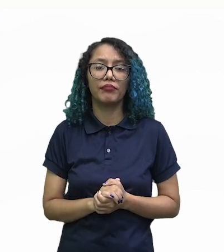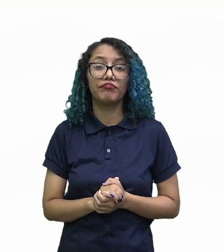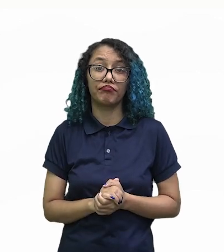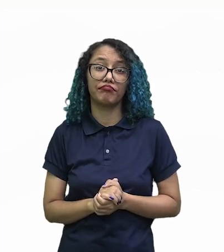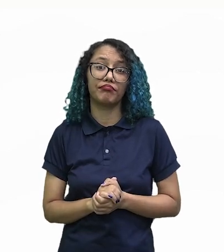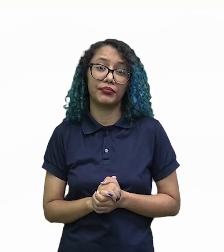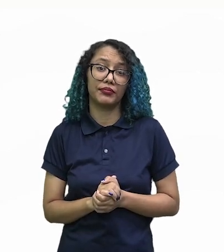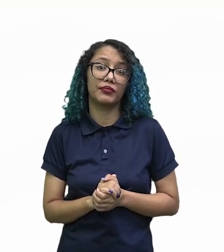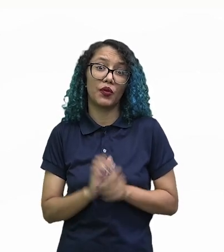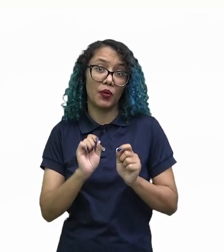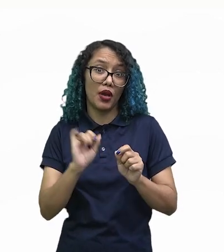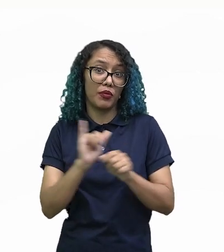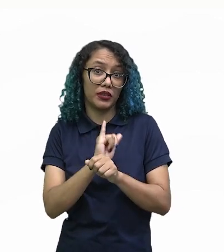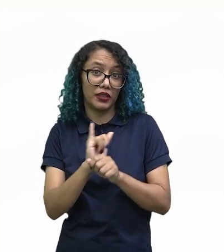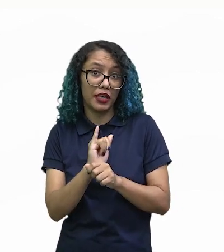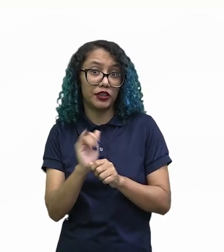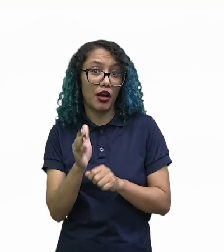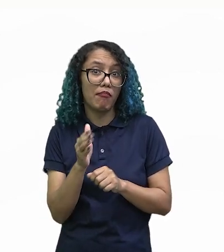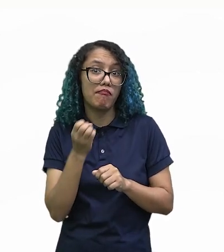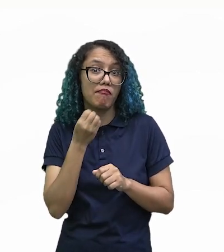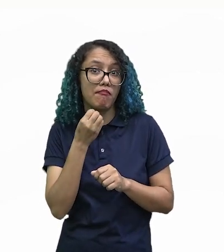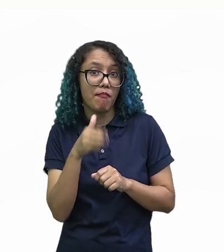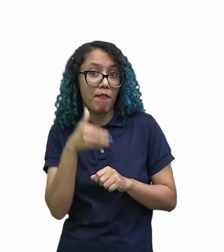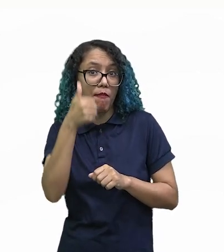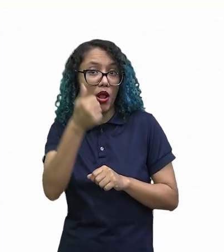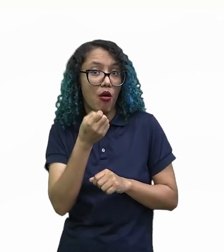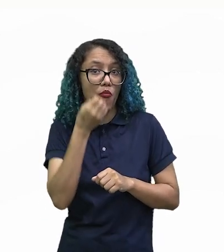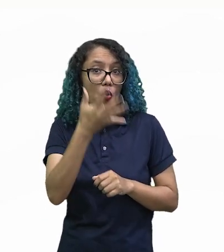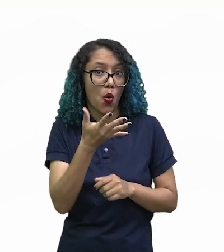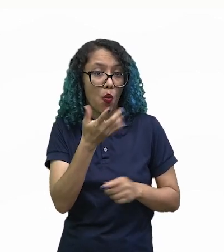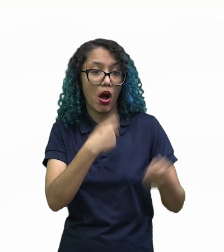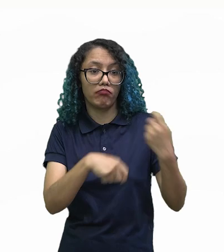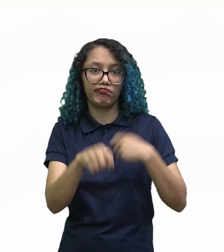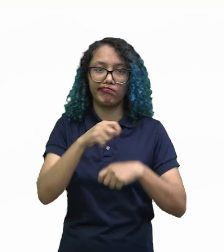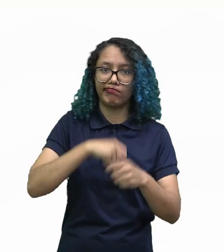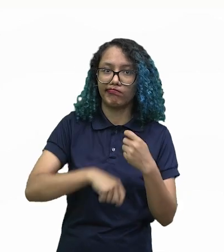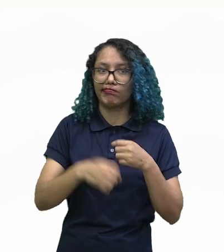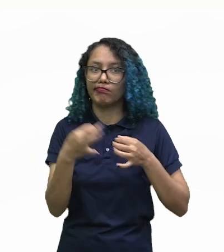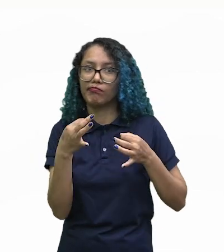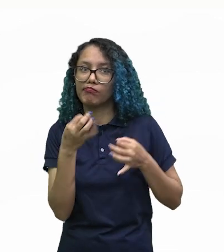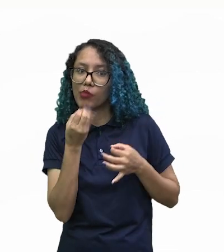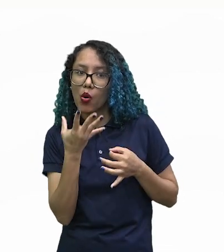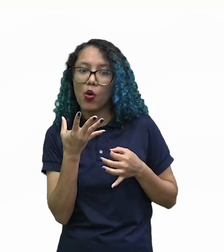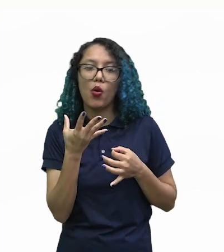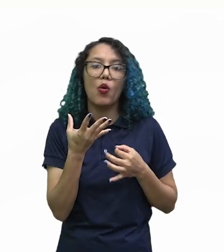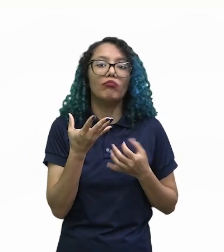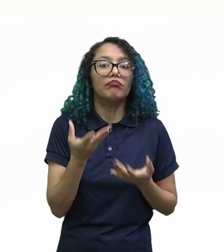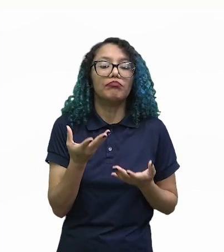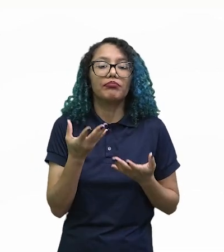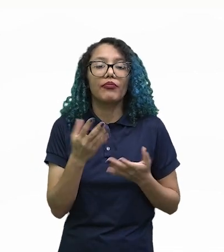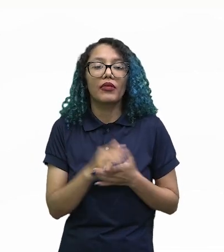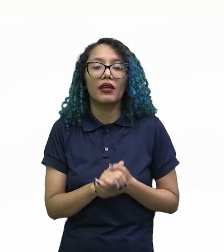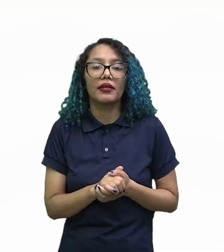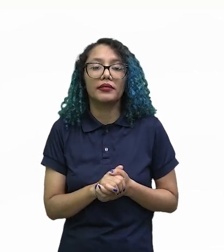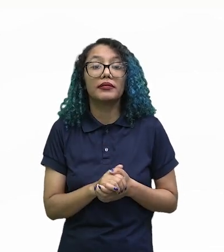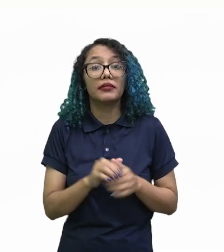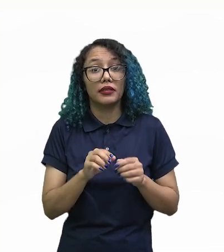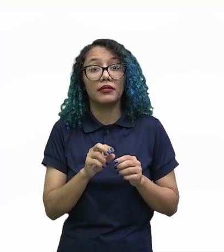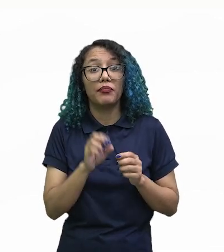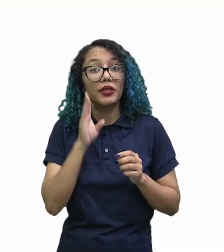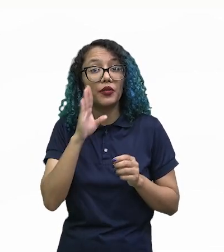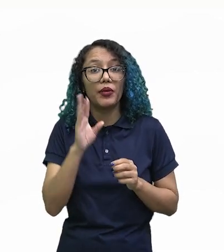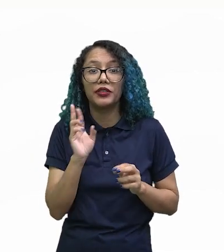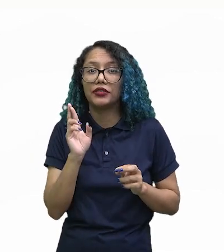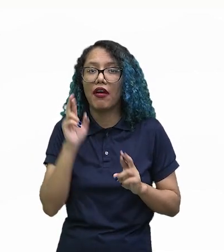melhores condições de negociações. E isso aqui vamos lançar um olhar especial quando se fala de empréstimos, quando